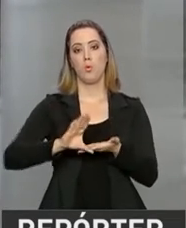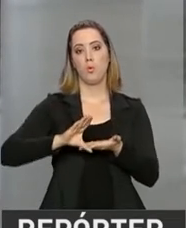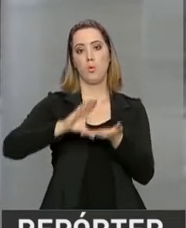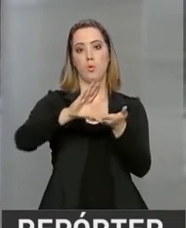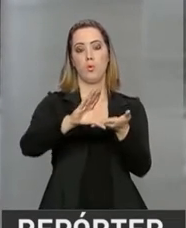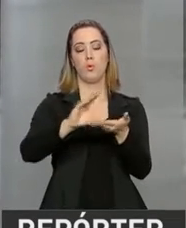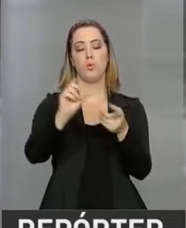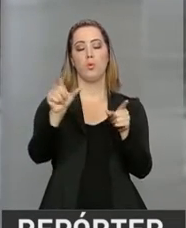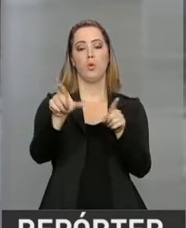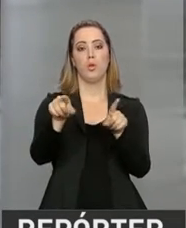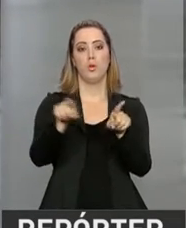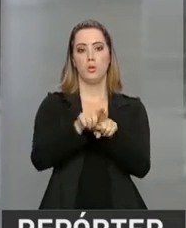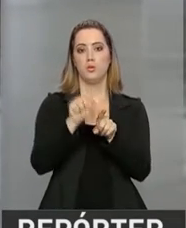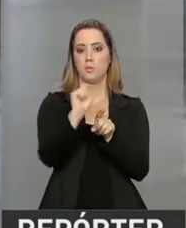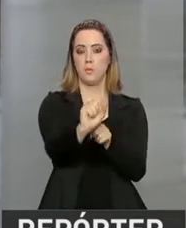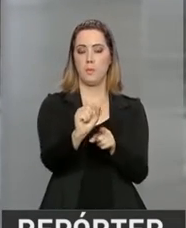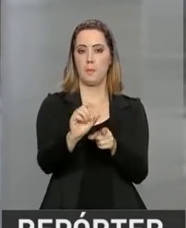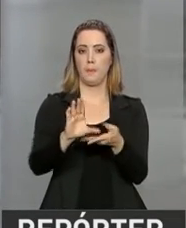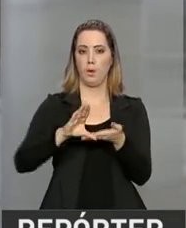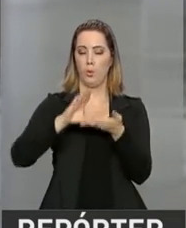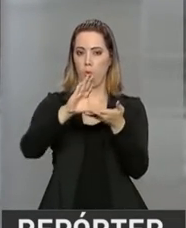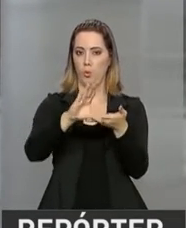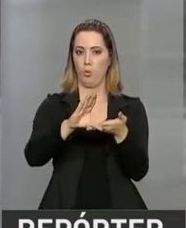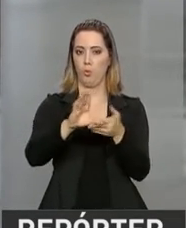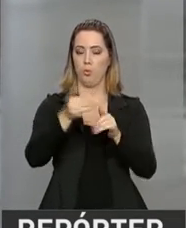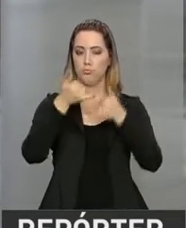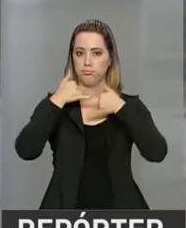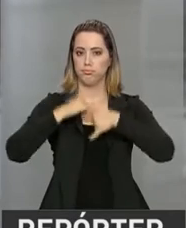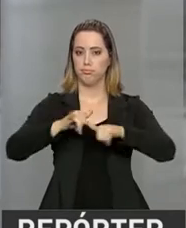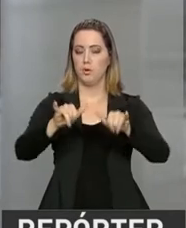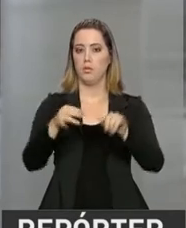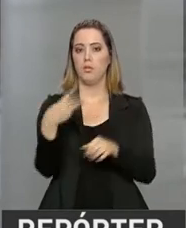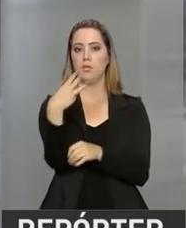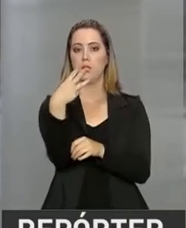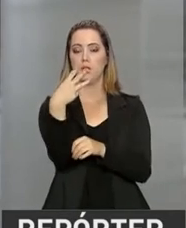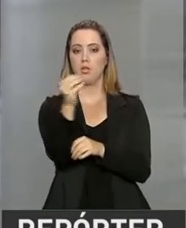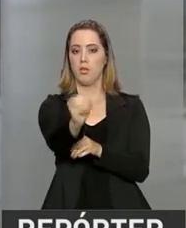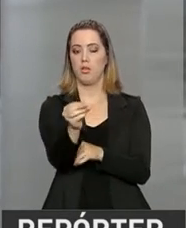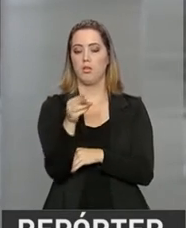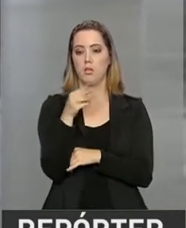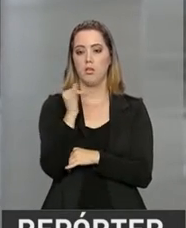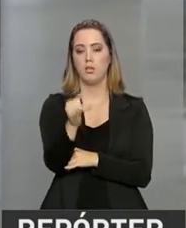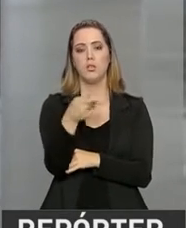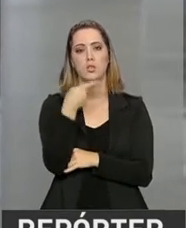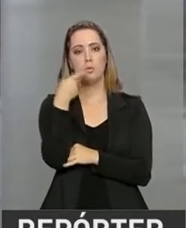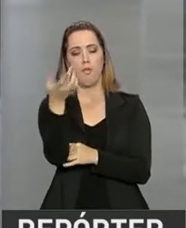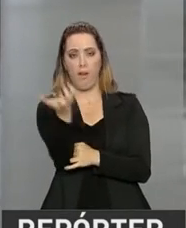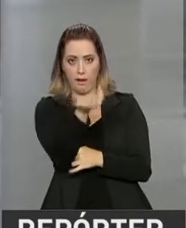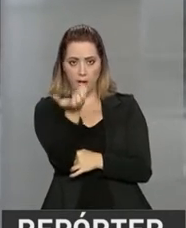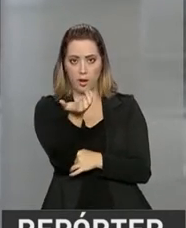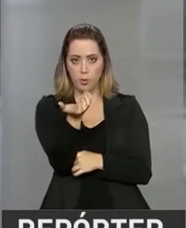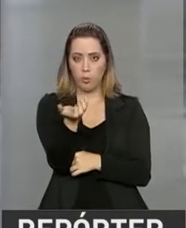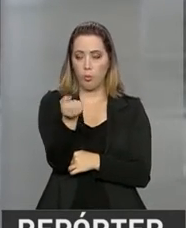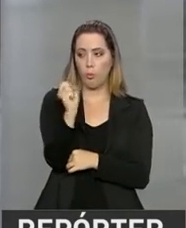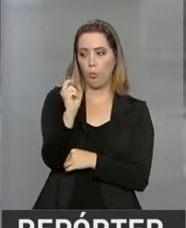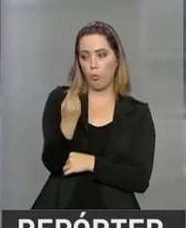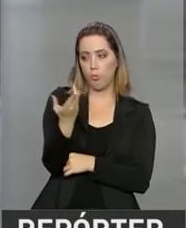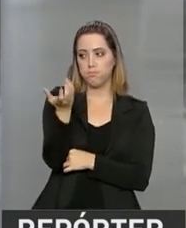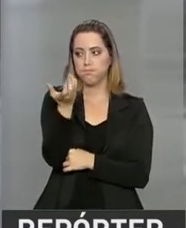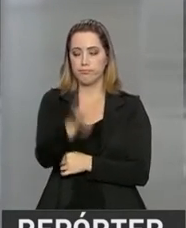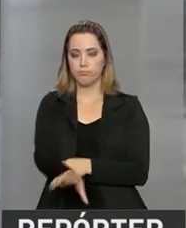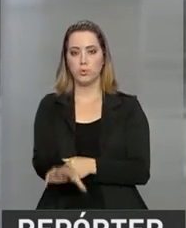política energética ea companhia terá 30 dias para dar a resposta o único campo de petróleo do pré-sal